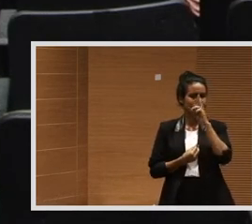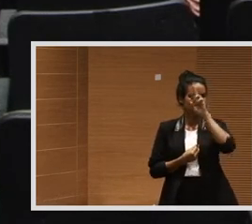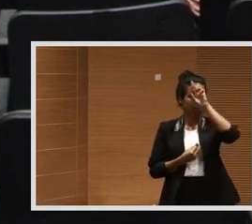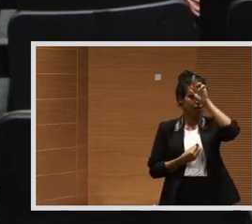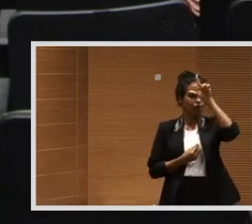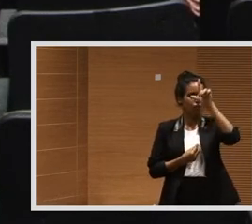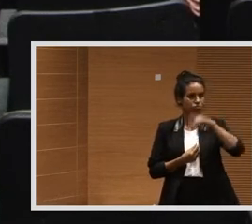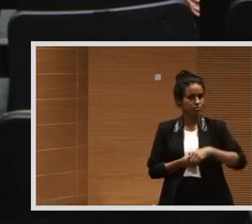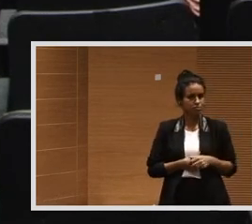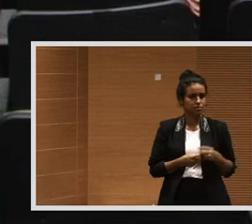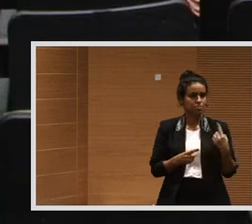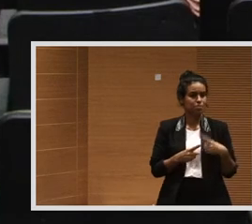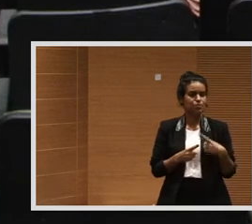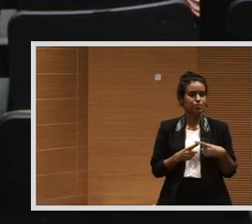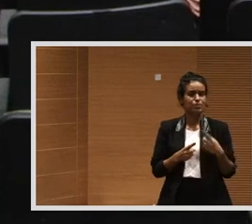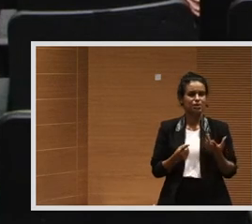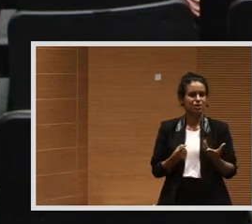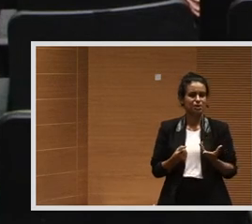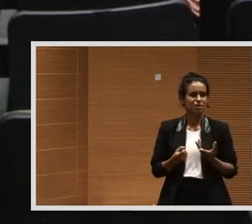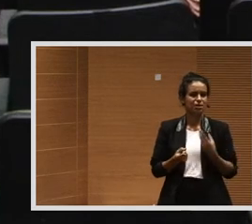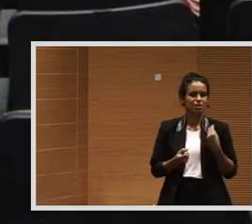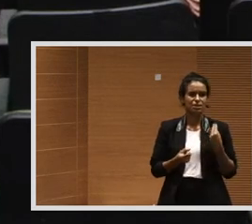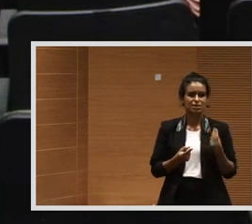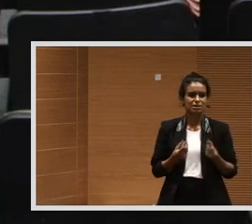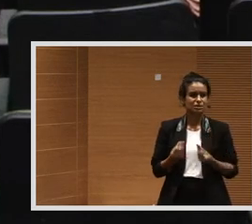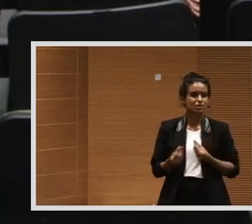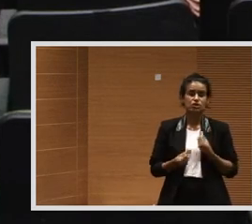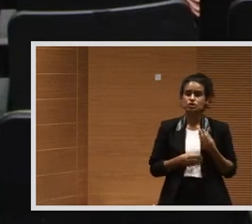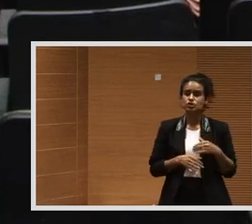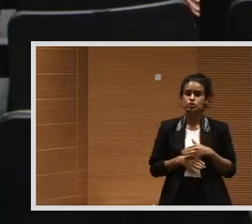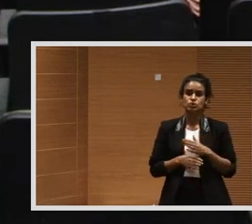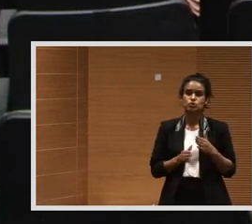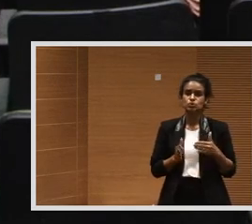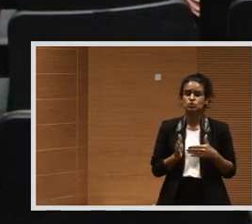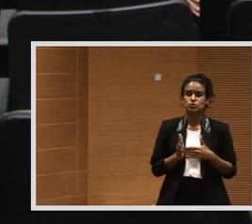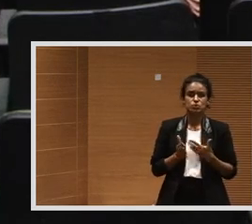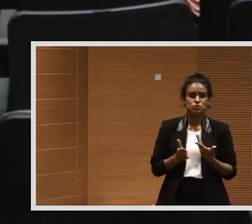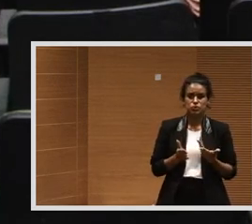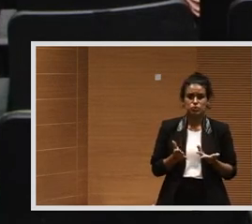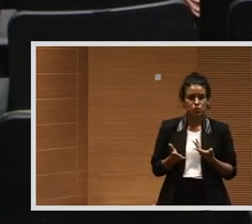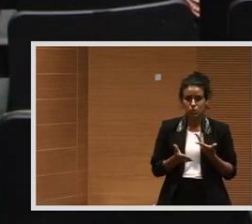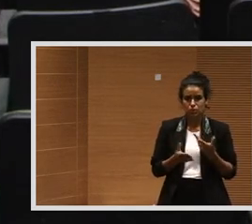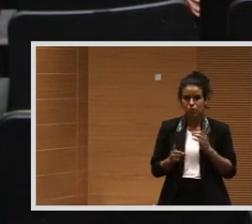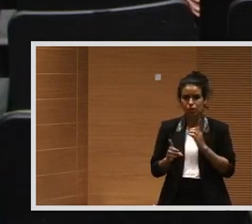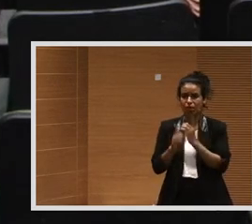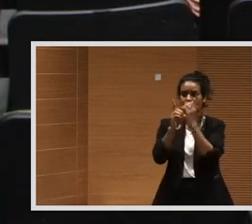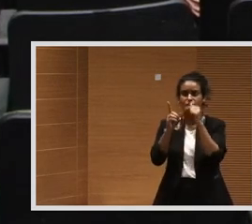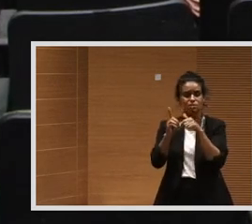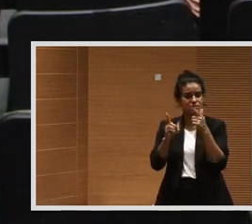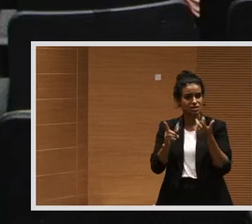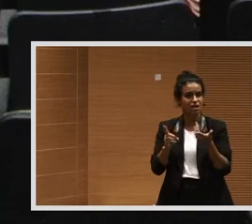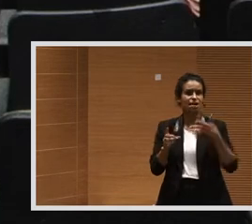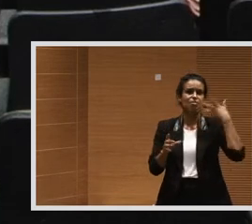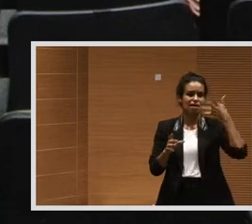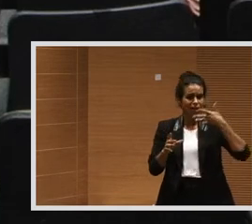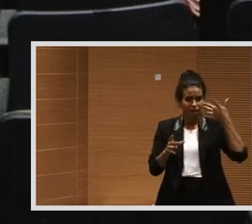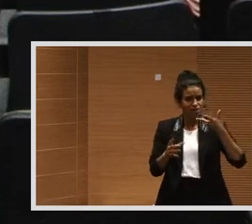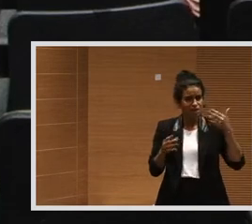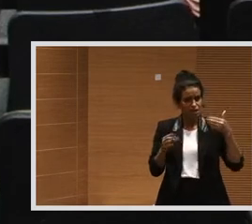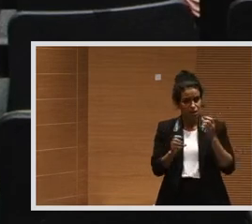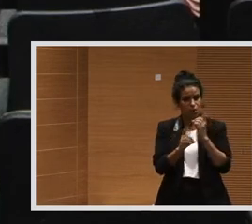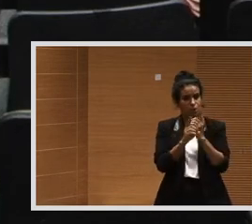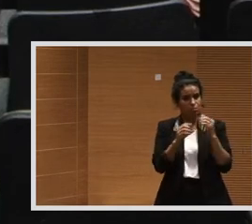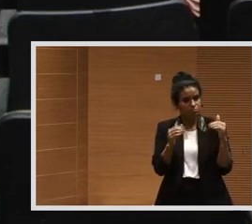vem justamente ao encontro de tudo que, né, é o melhor, de encontro com tudo que a gente está falando aqui.